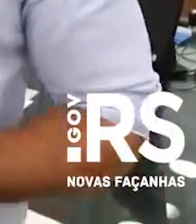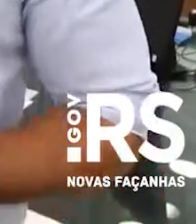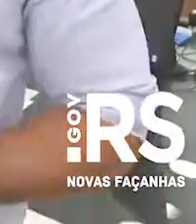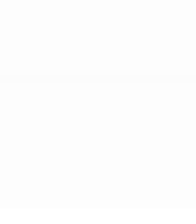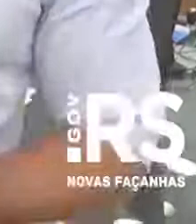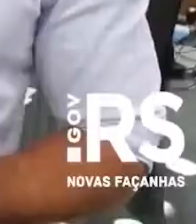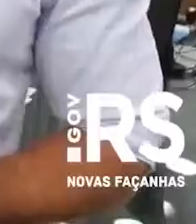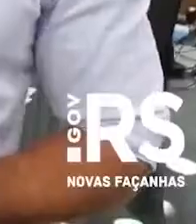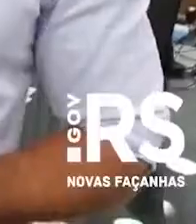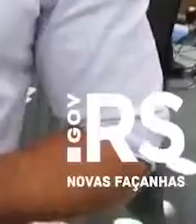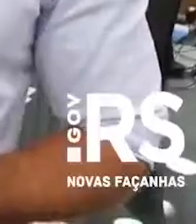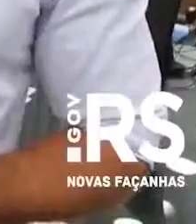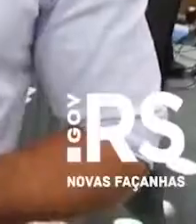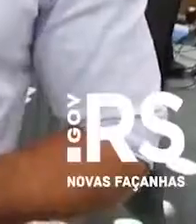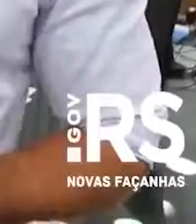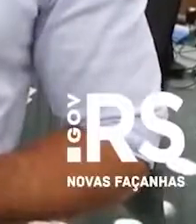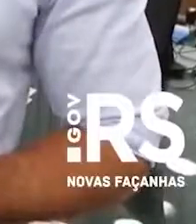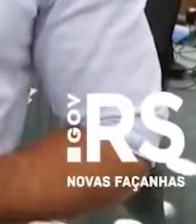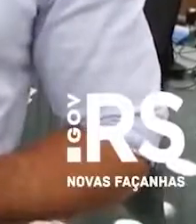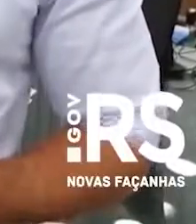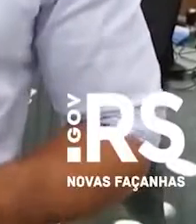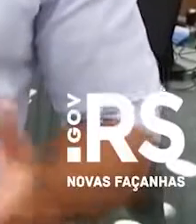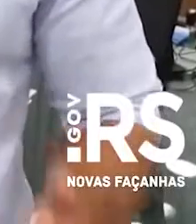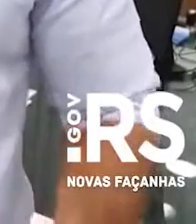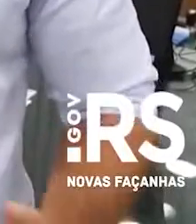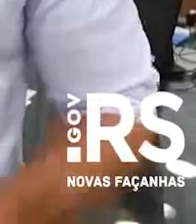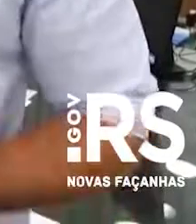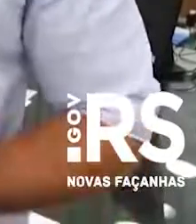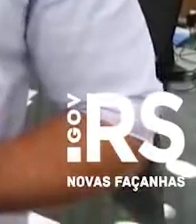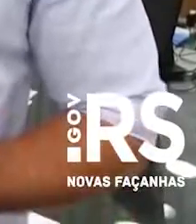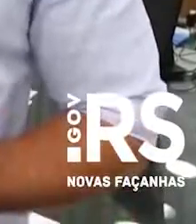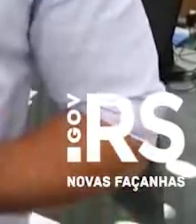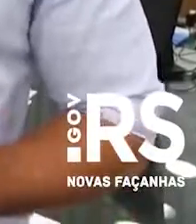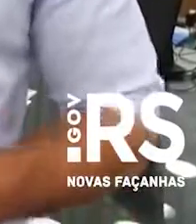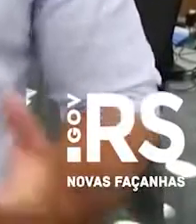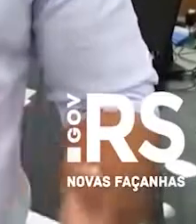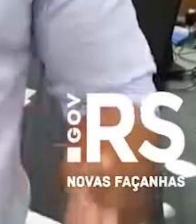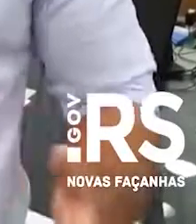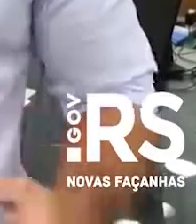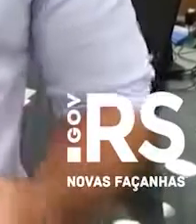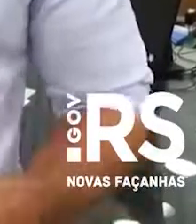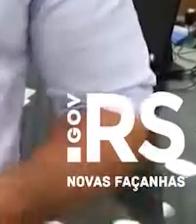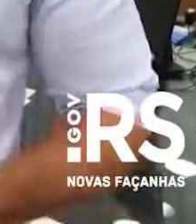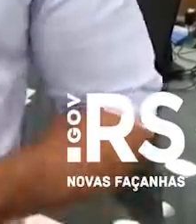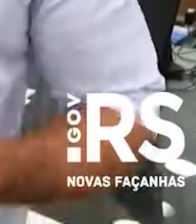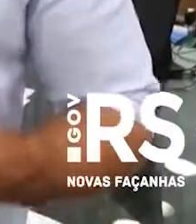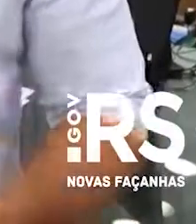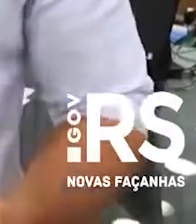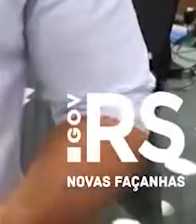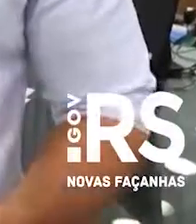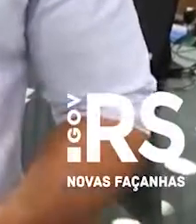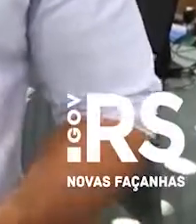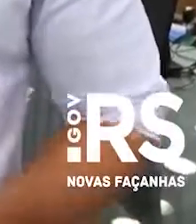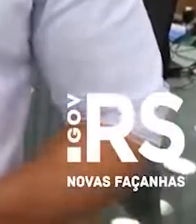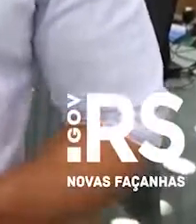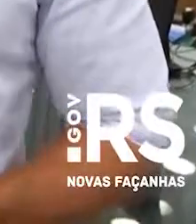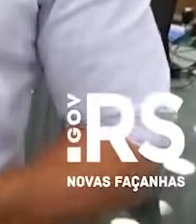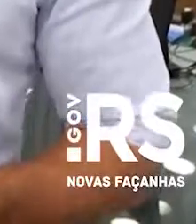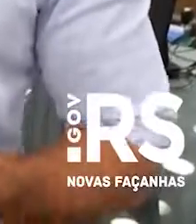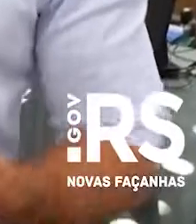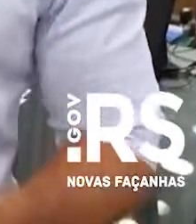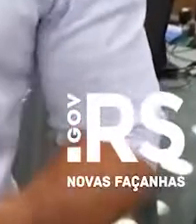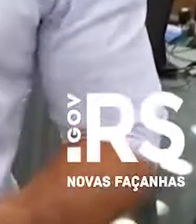é a informação. As principais queixas que nós acabamos recebendo nesse momento, infelizmente, é daqueles comerciantes que, em